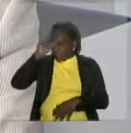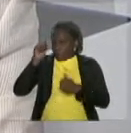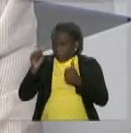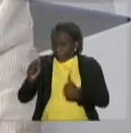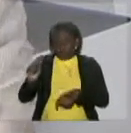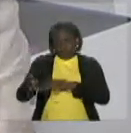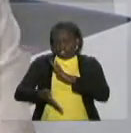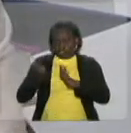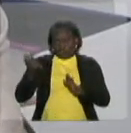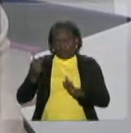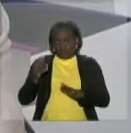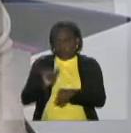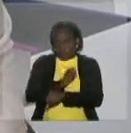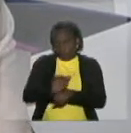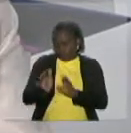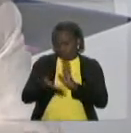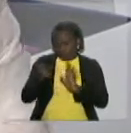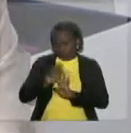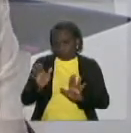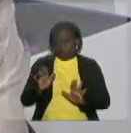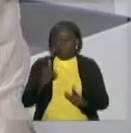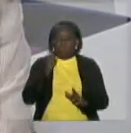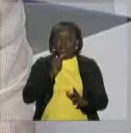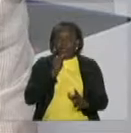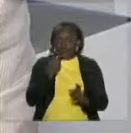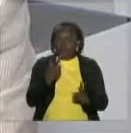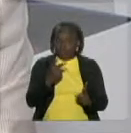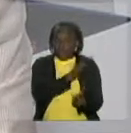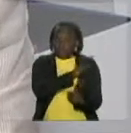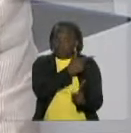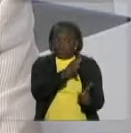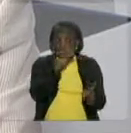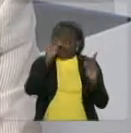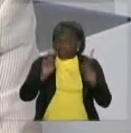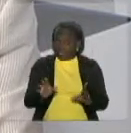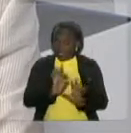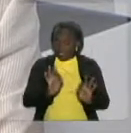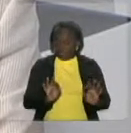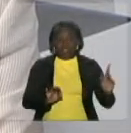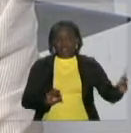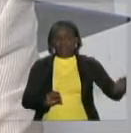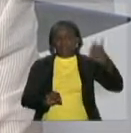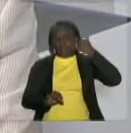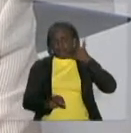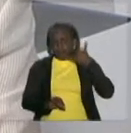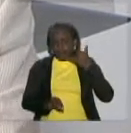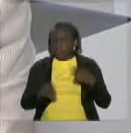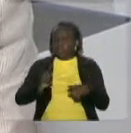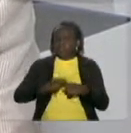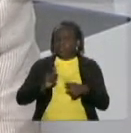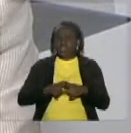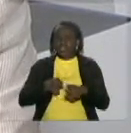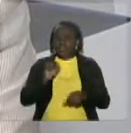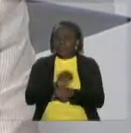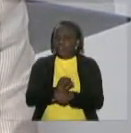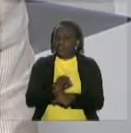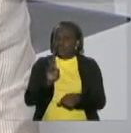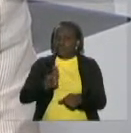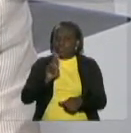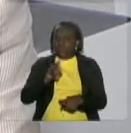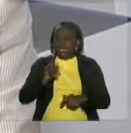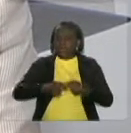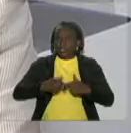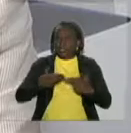ela aprendeu, a gente retirou. E no que a gente retirou, 2 mães de outros alunos, né, sem deficiência ligaram perguntando por que não